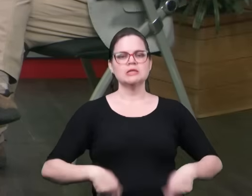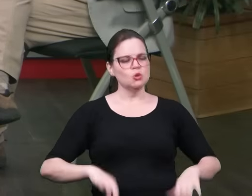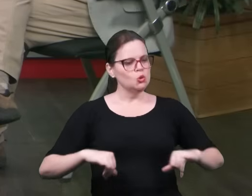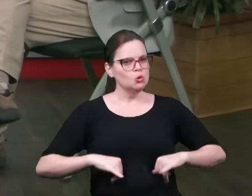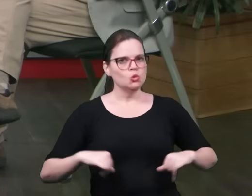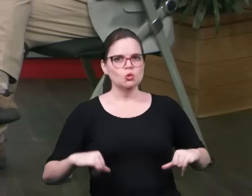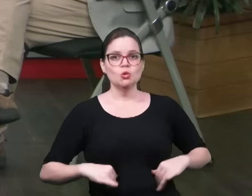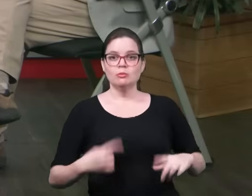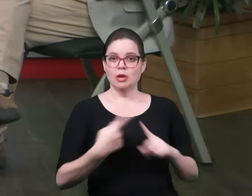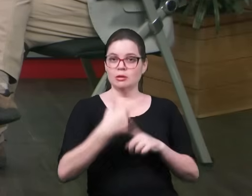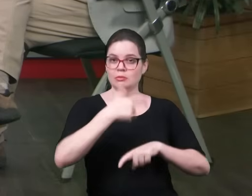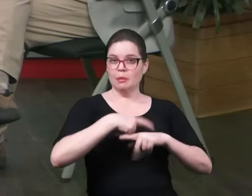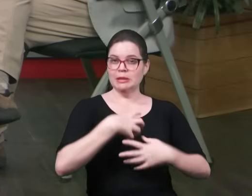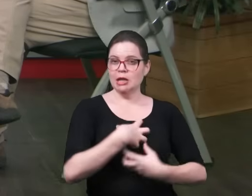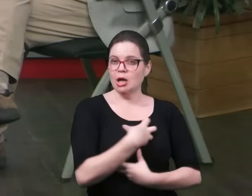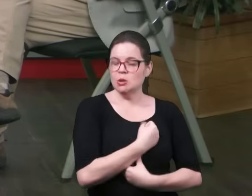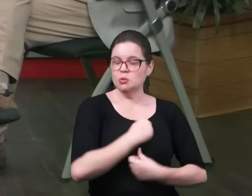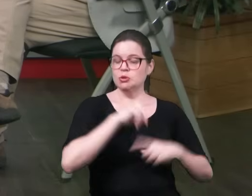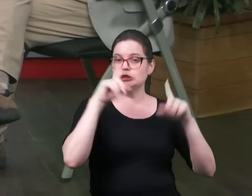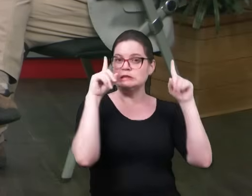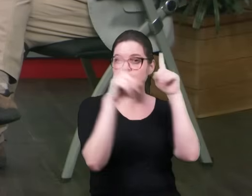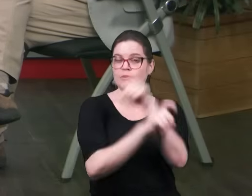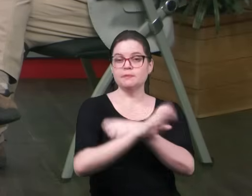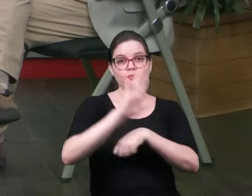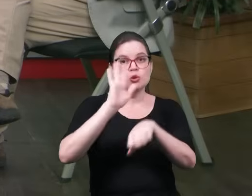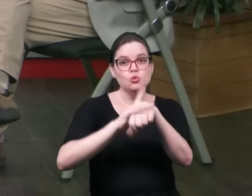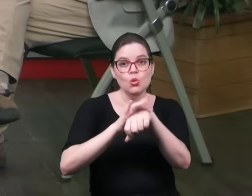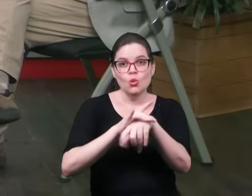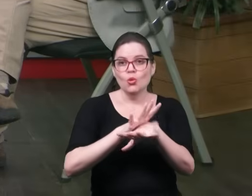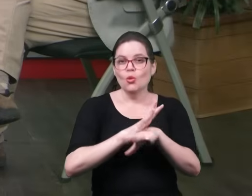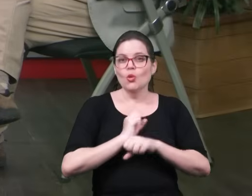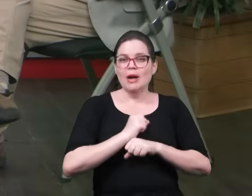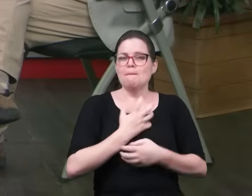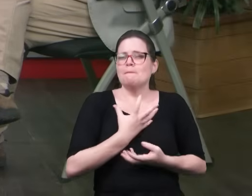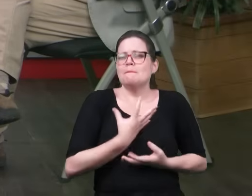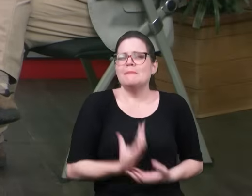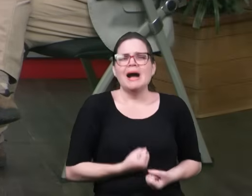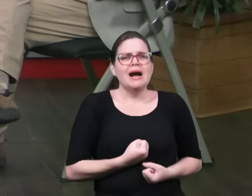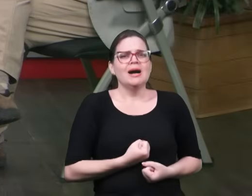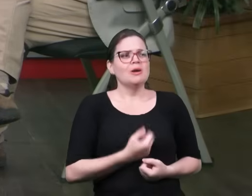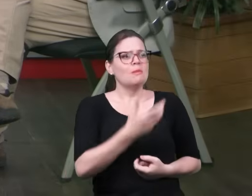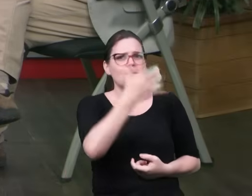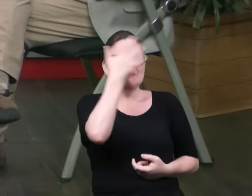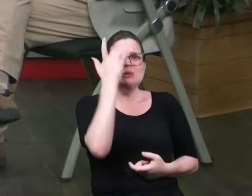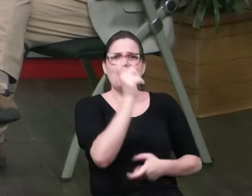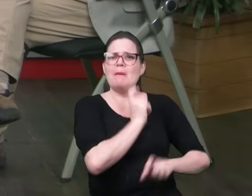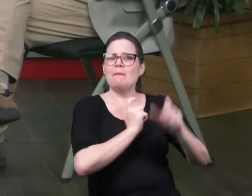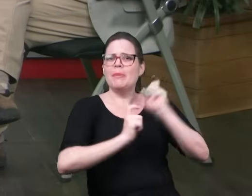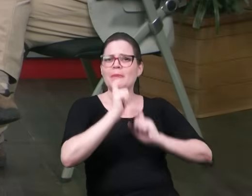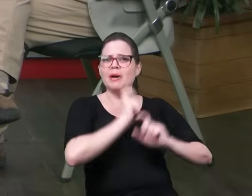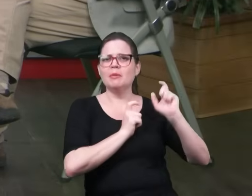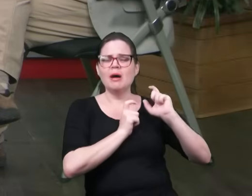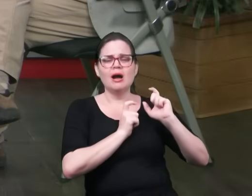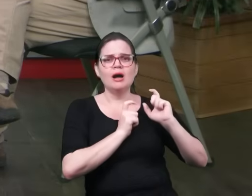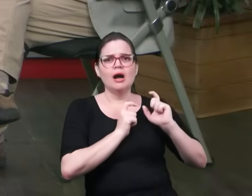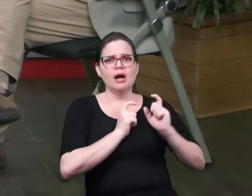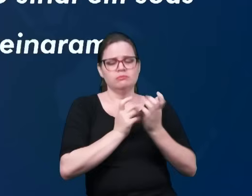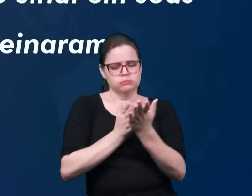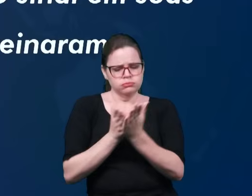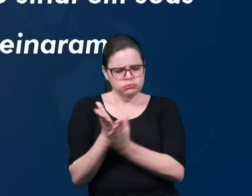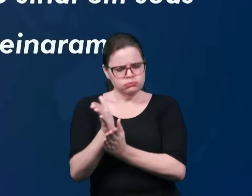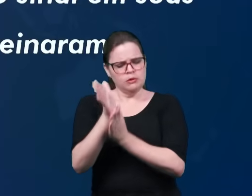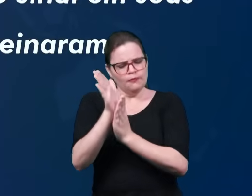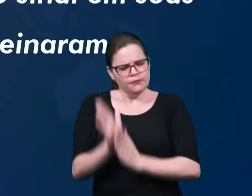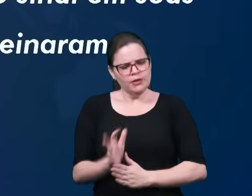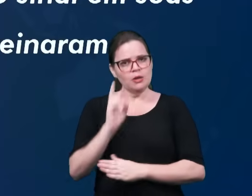dos enfrentamentos, das enfermidades, das mágoas, decepções, afrontas, permaneça fiel ao Senhor, que a